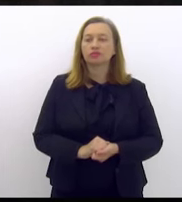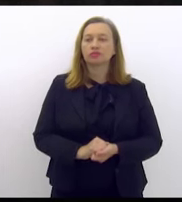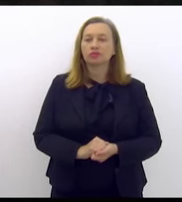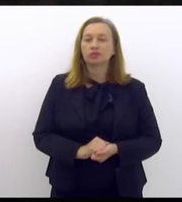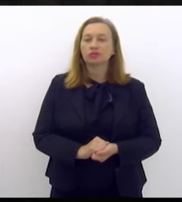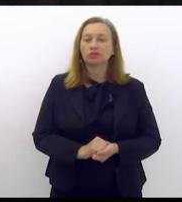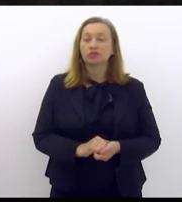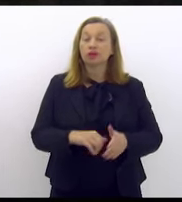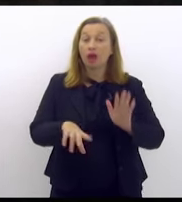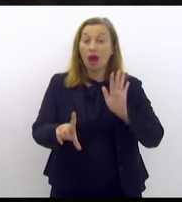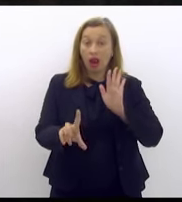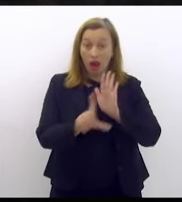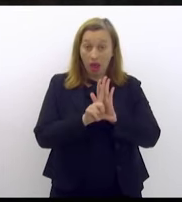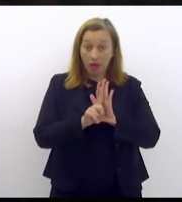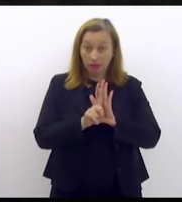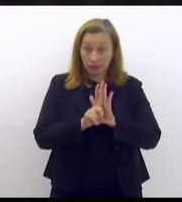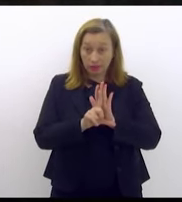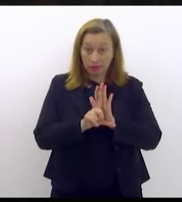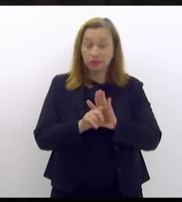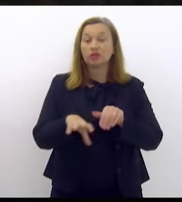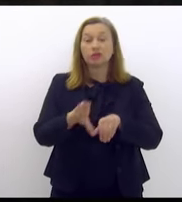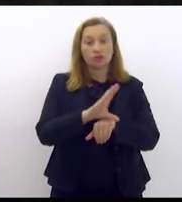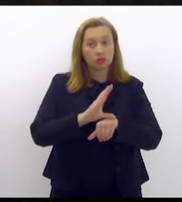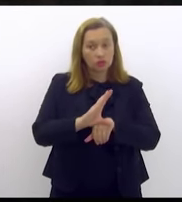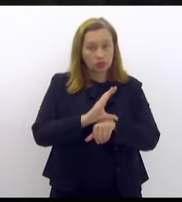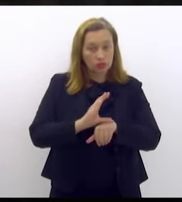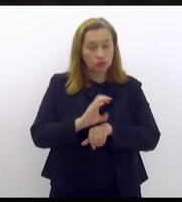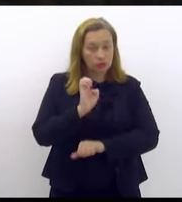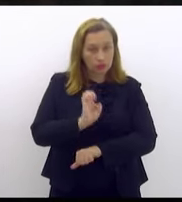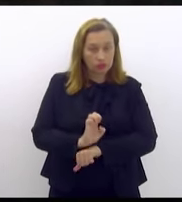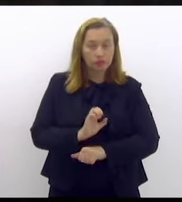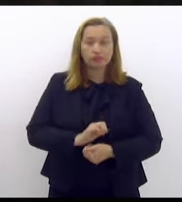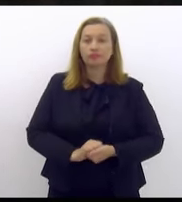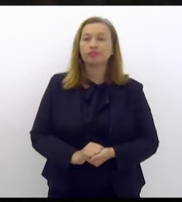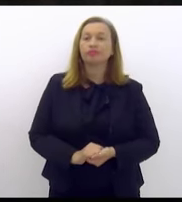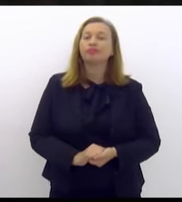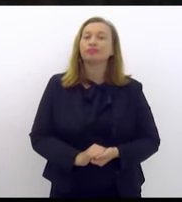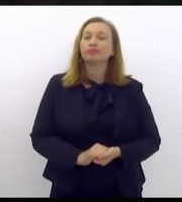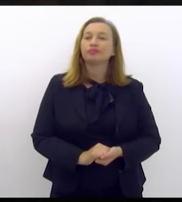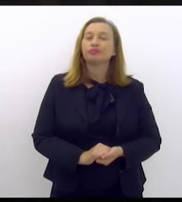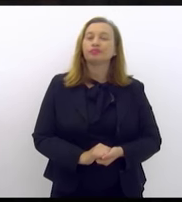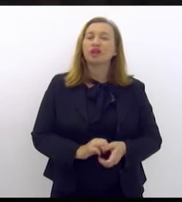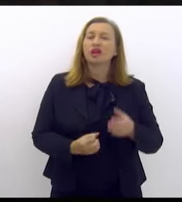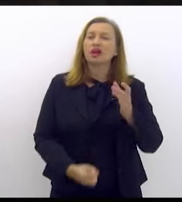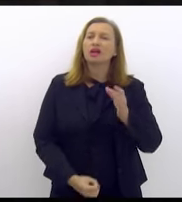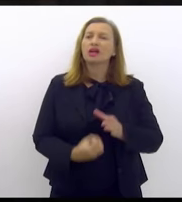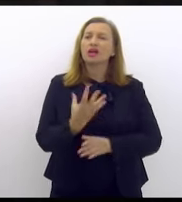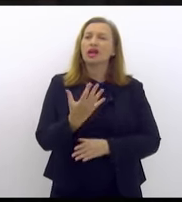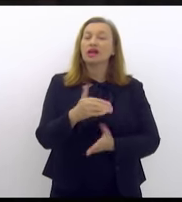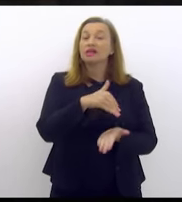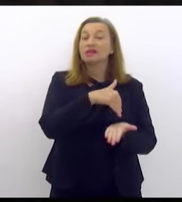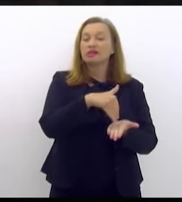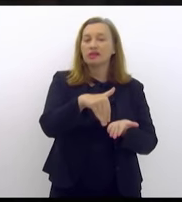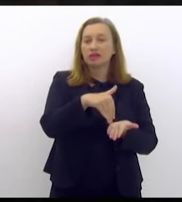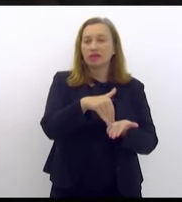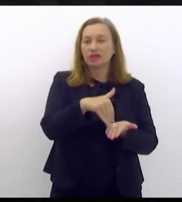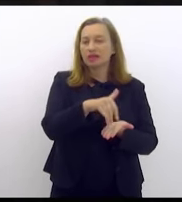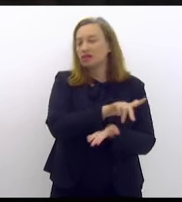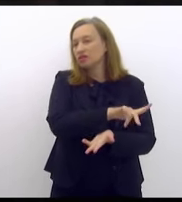conforme determina a Constituição do Estado, criar